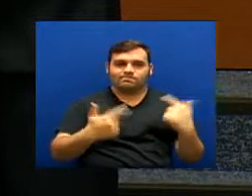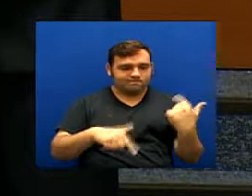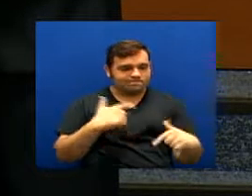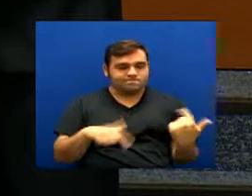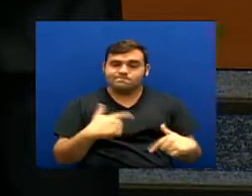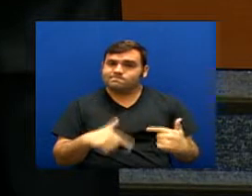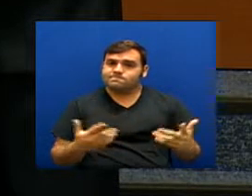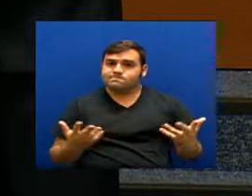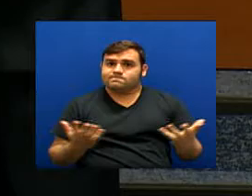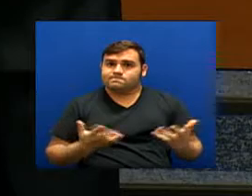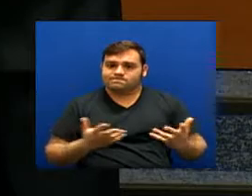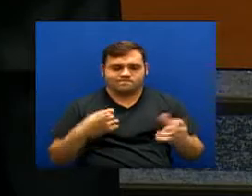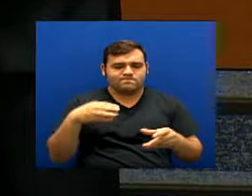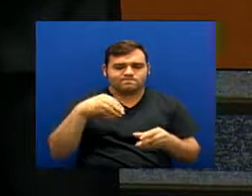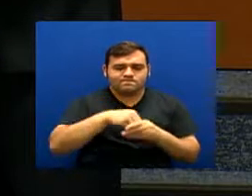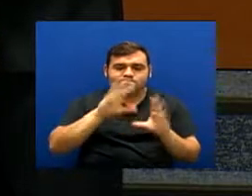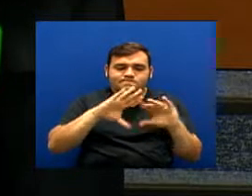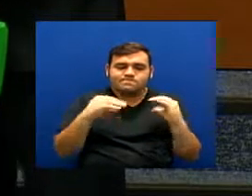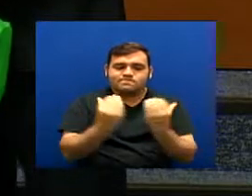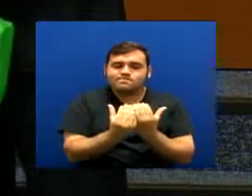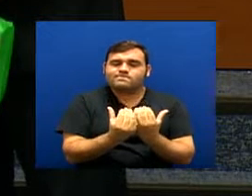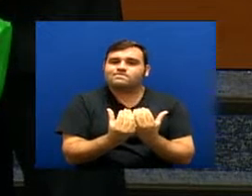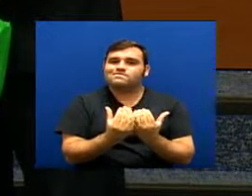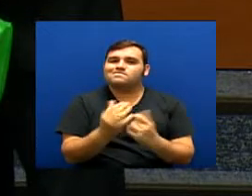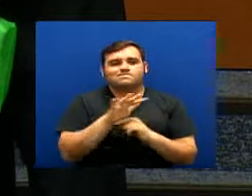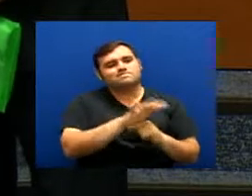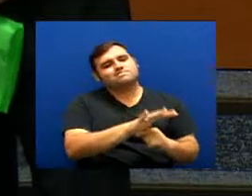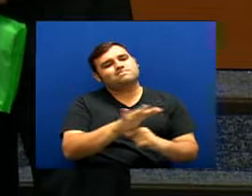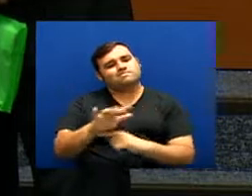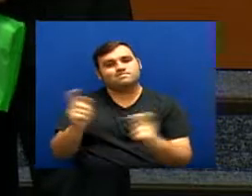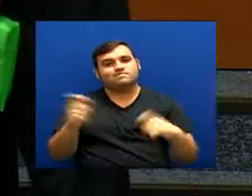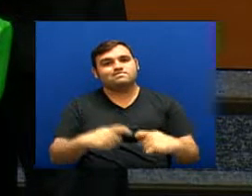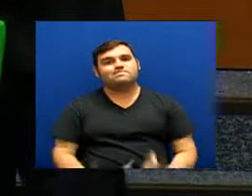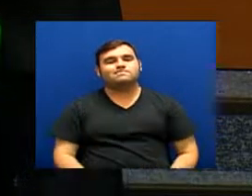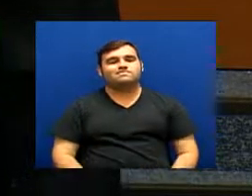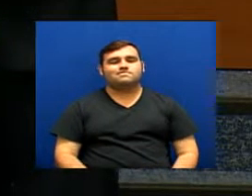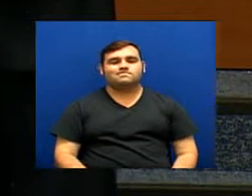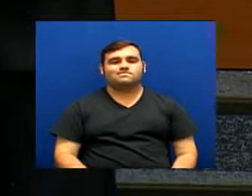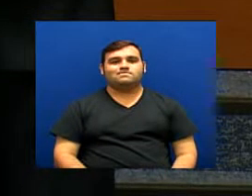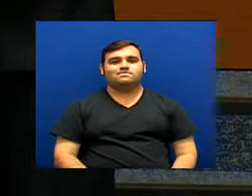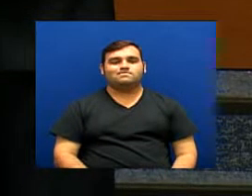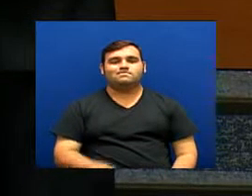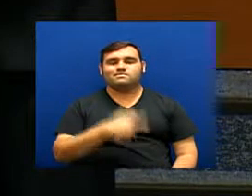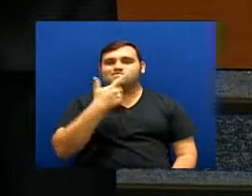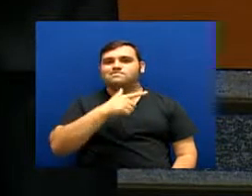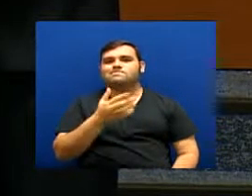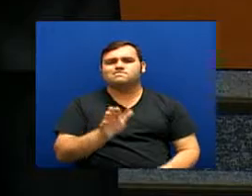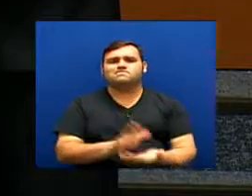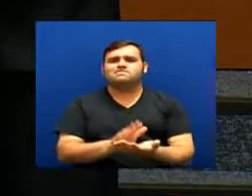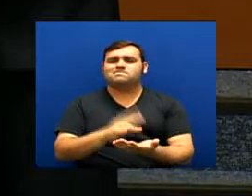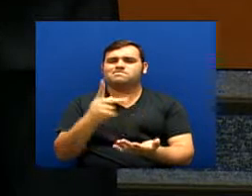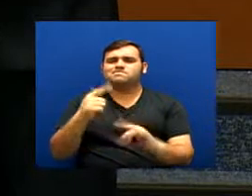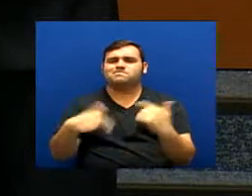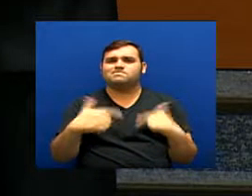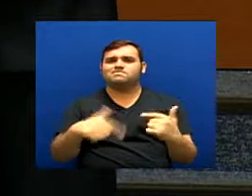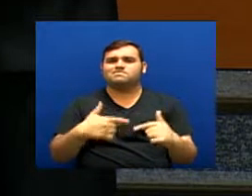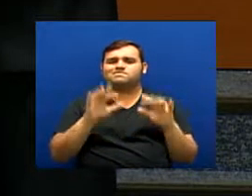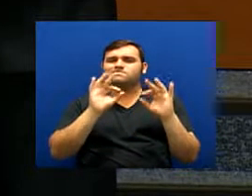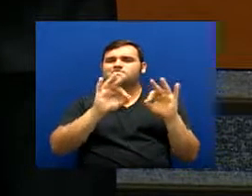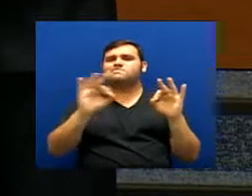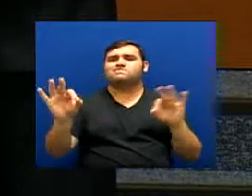extrema vulnerabilidade social, trabalhando além de valores cristãos, o fortalecimento dos seus vínculos comunitários e familiares, bem como